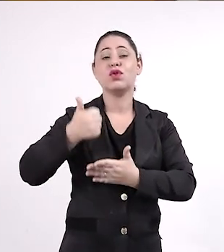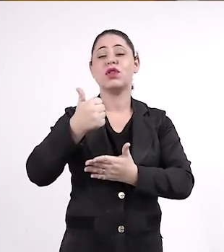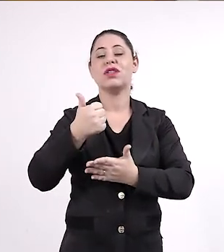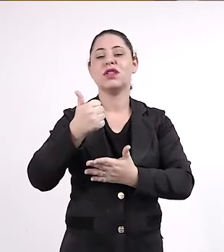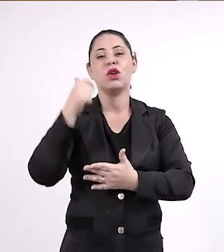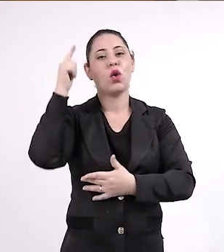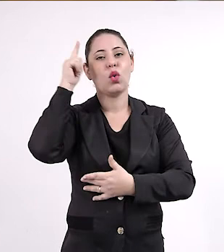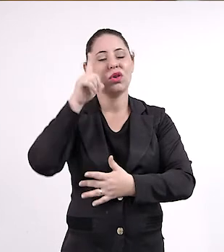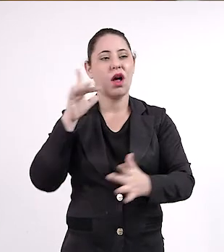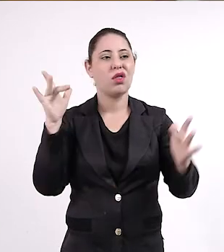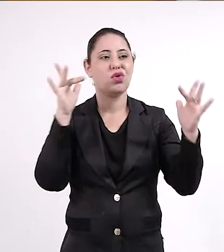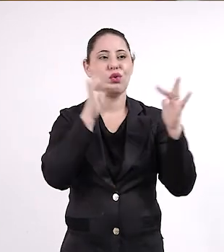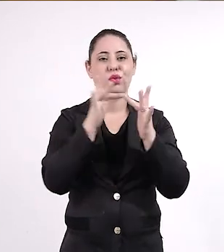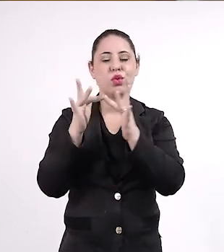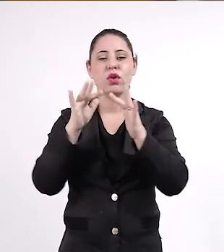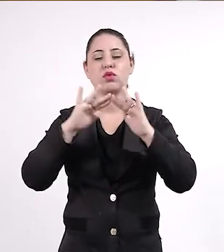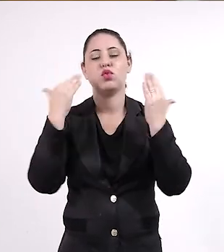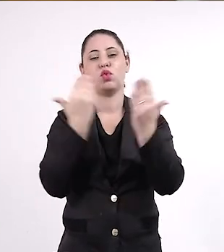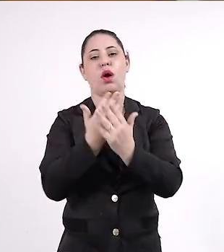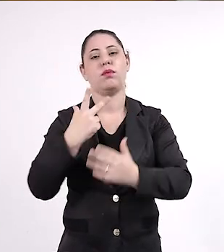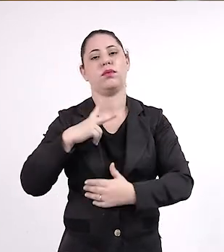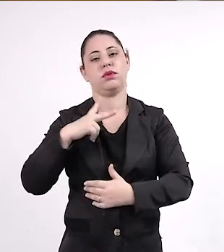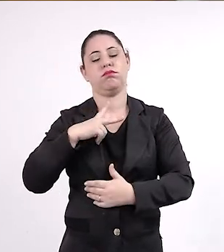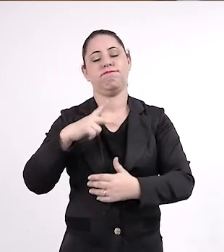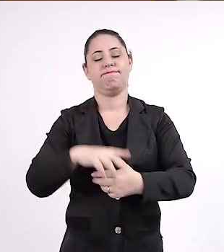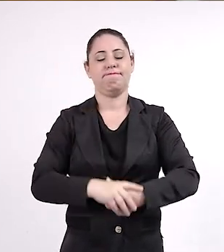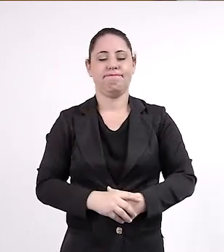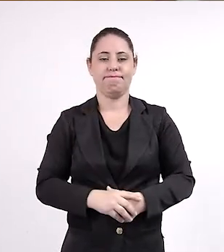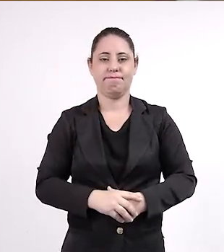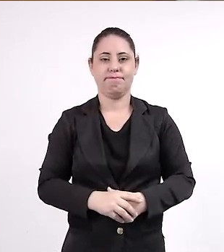foi alcançada nos acordos com as escolas particulares?